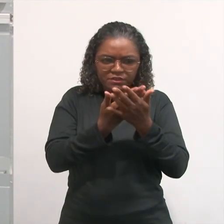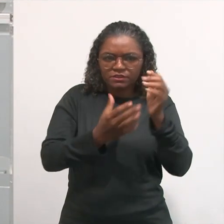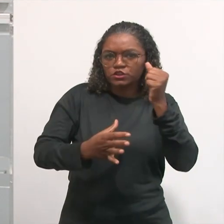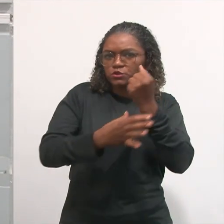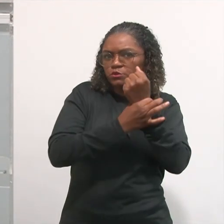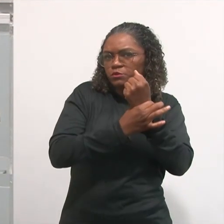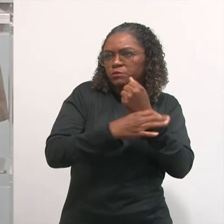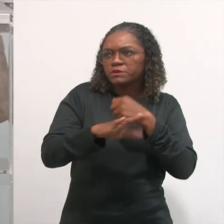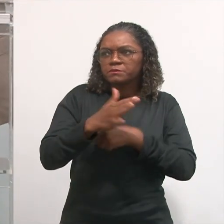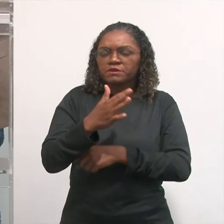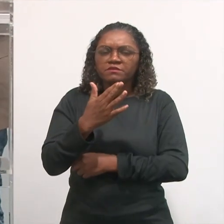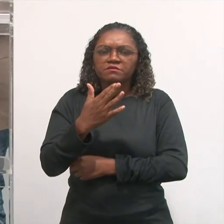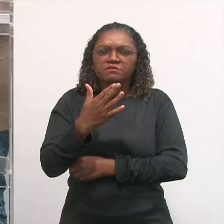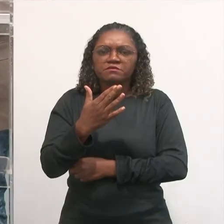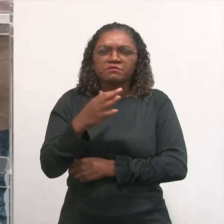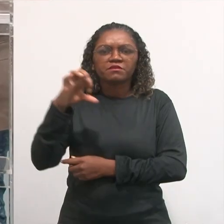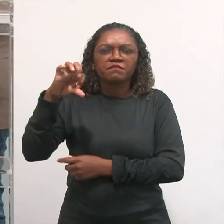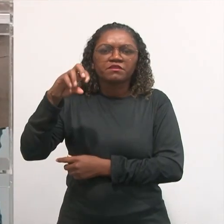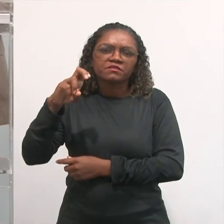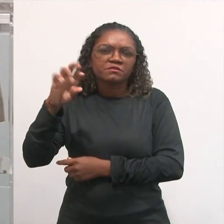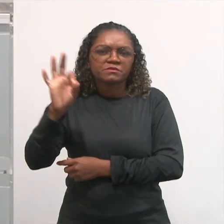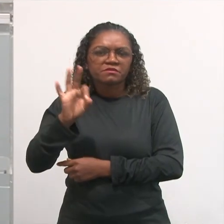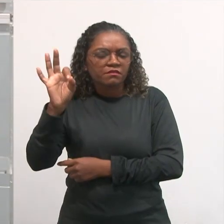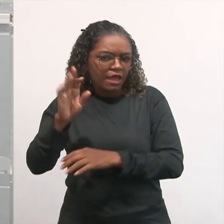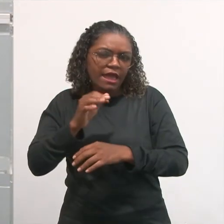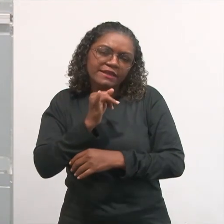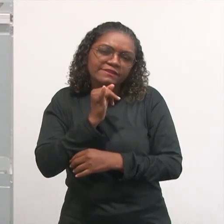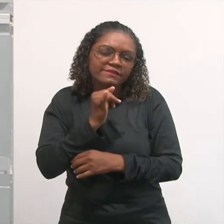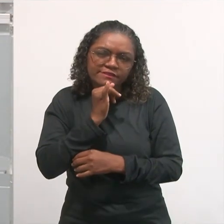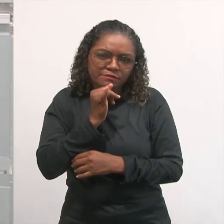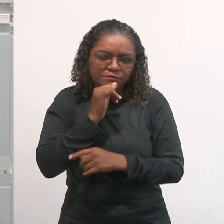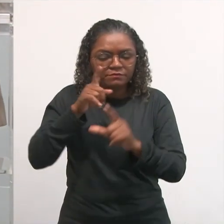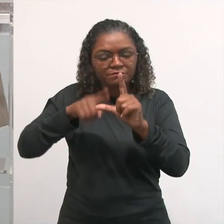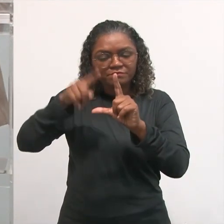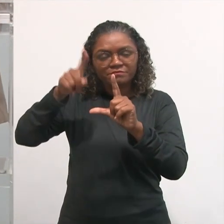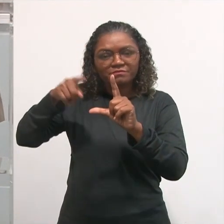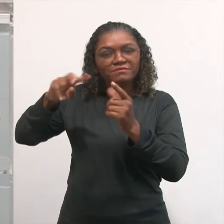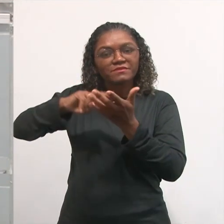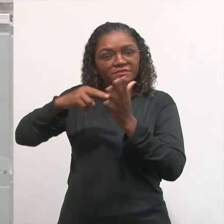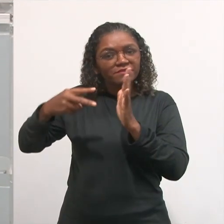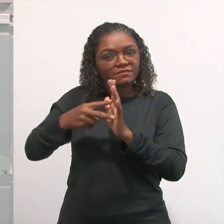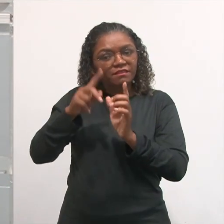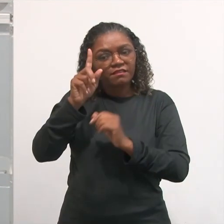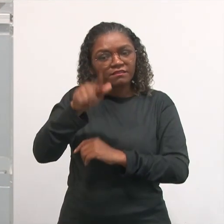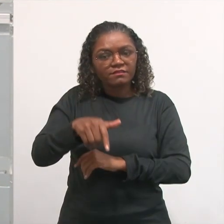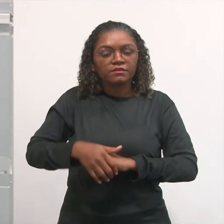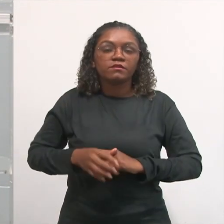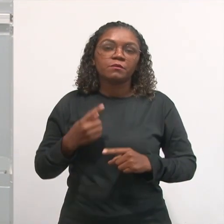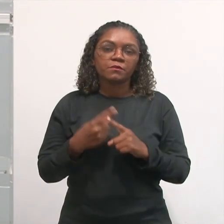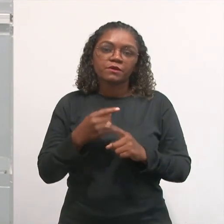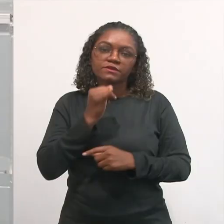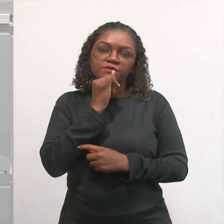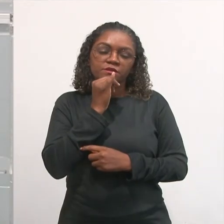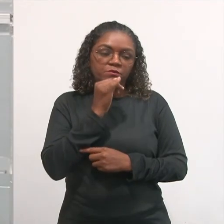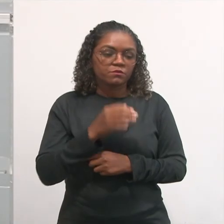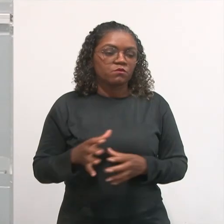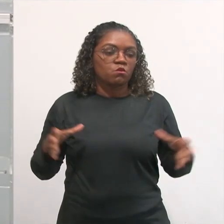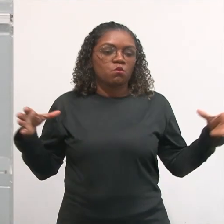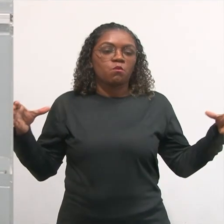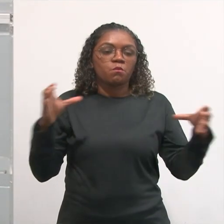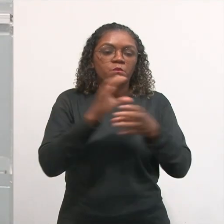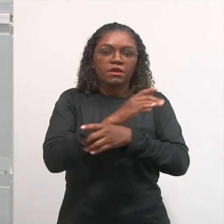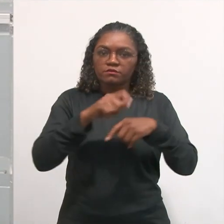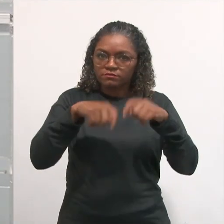de confiança, e aí a estatística vai dizer isso. Então, a estatística inferencial é isso, é que você entrevista uma parte